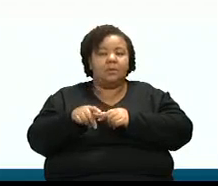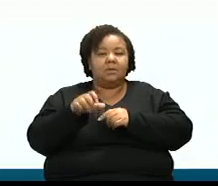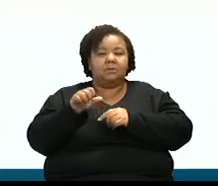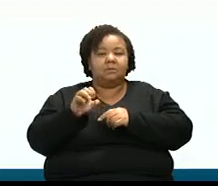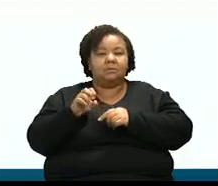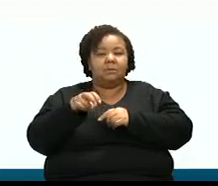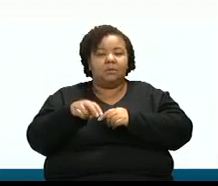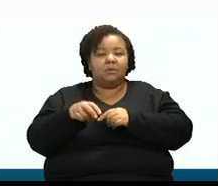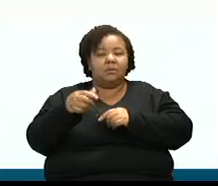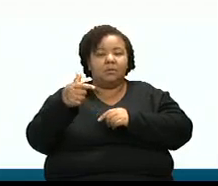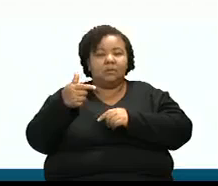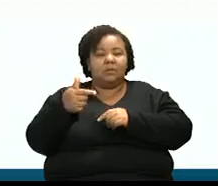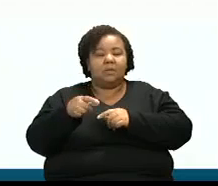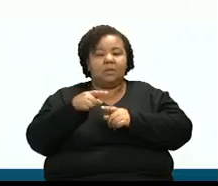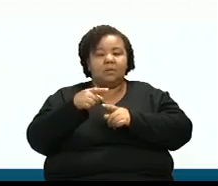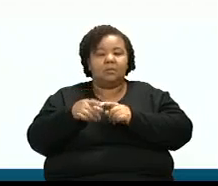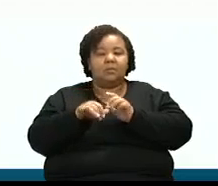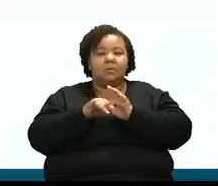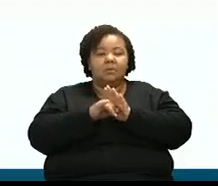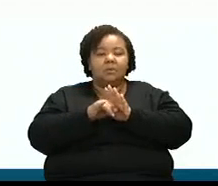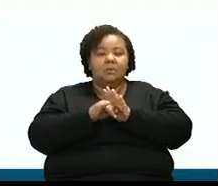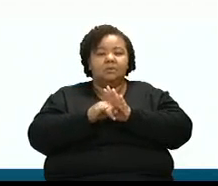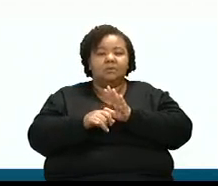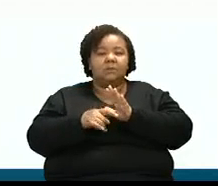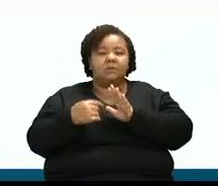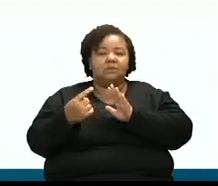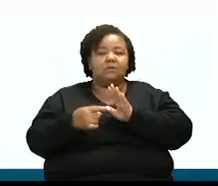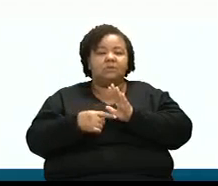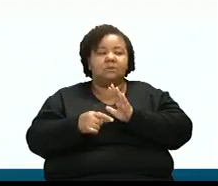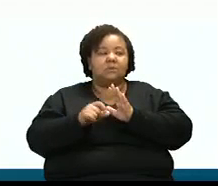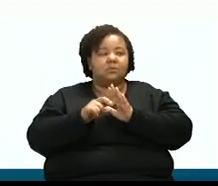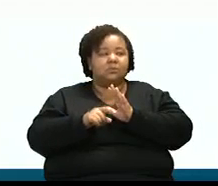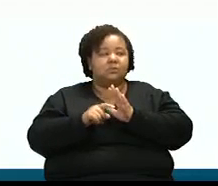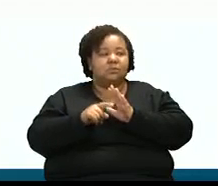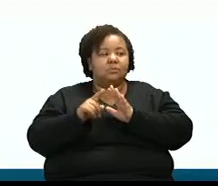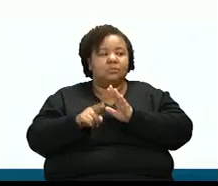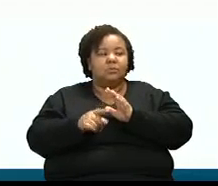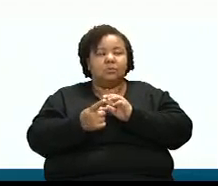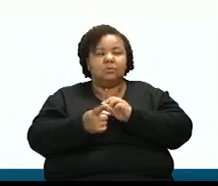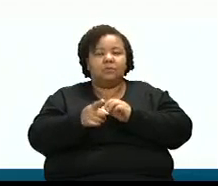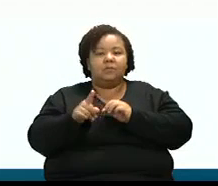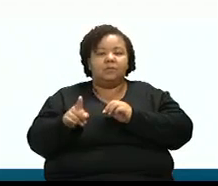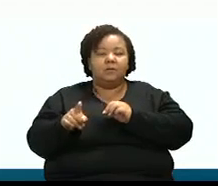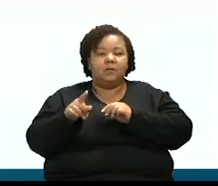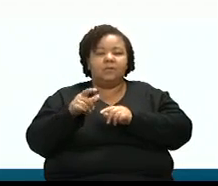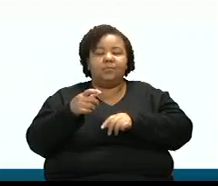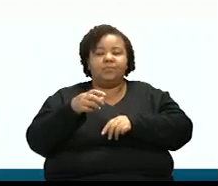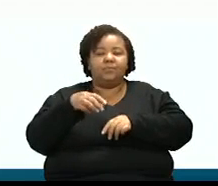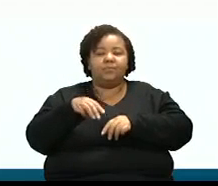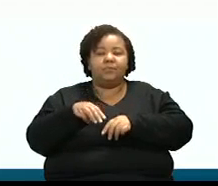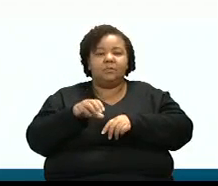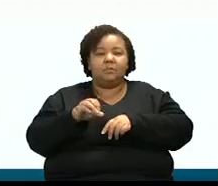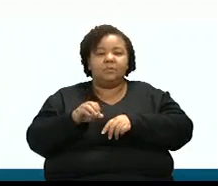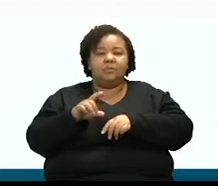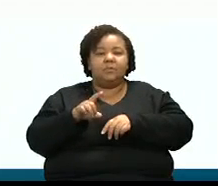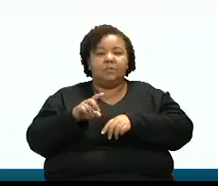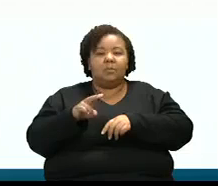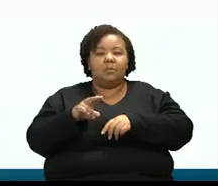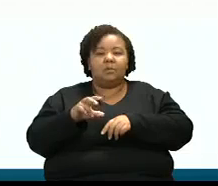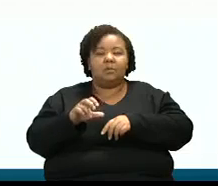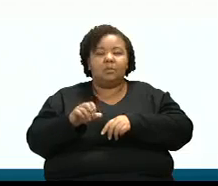quadrado. Por identidade trigonométrica, nós vamos ter que, ao final, o módulo do vetor tangente é